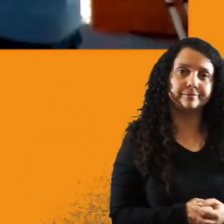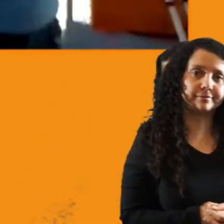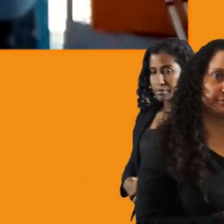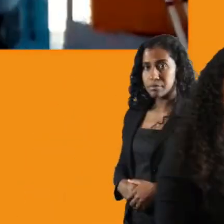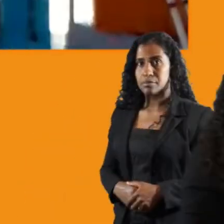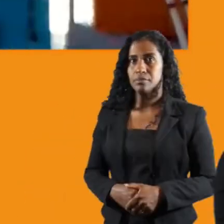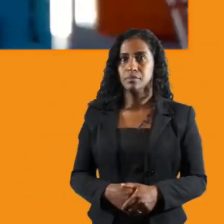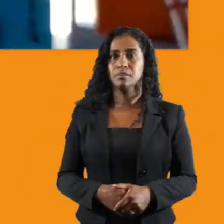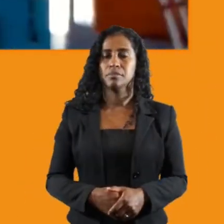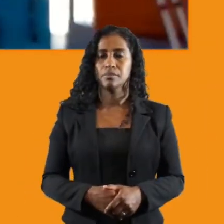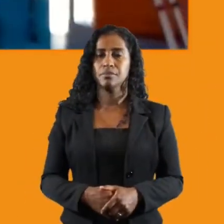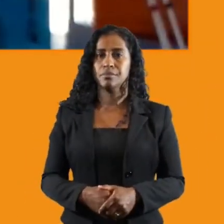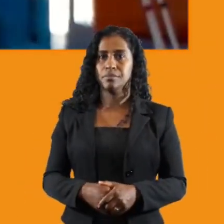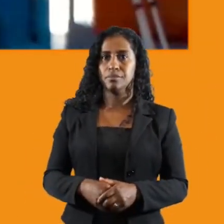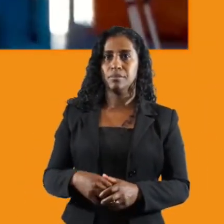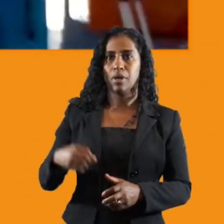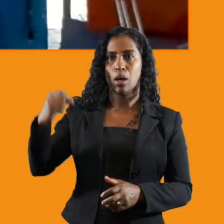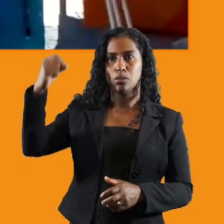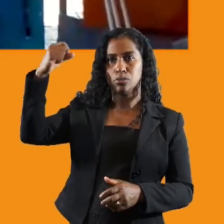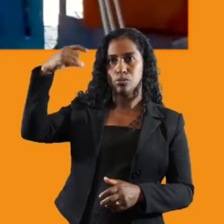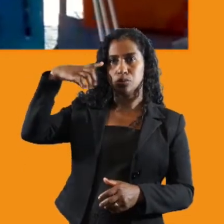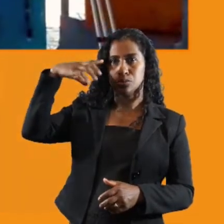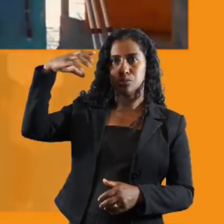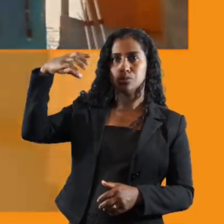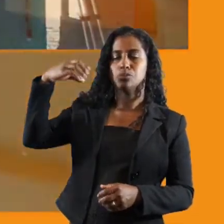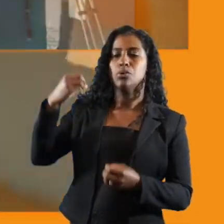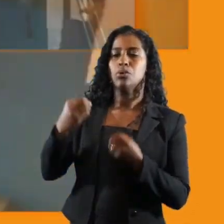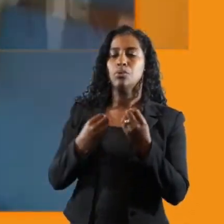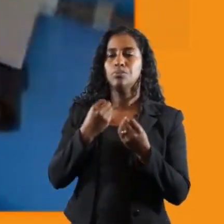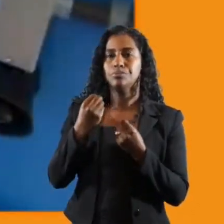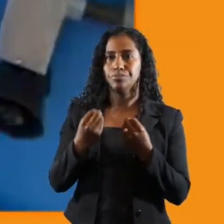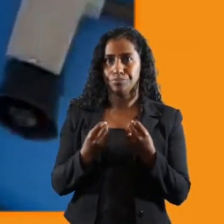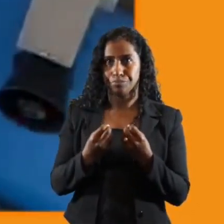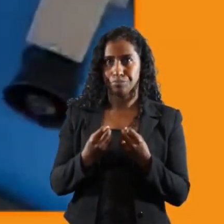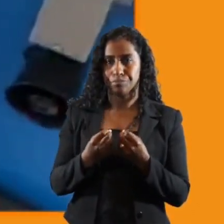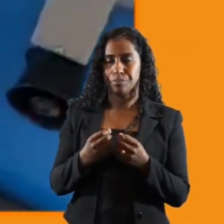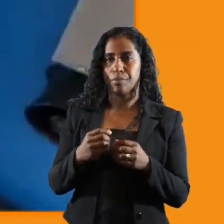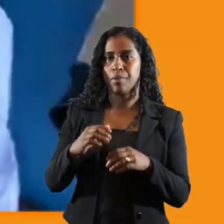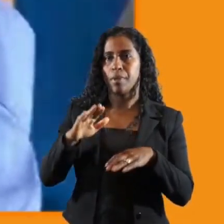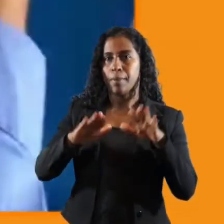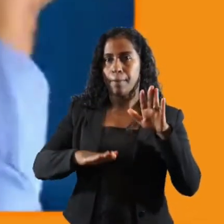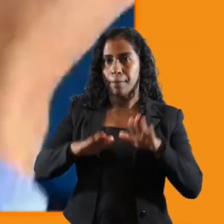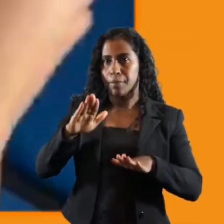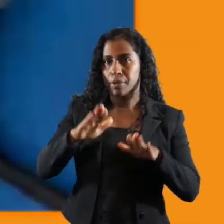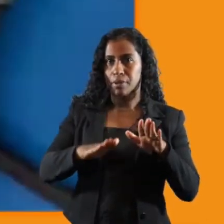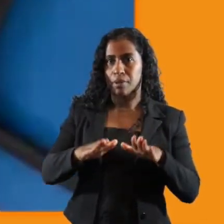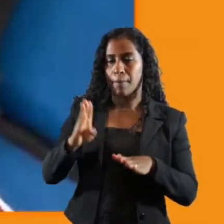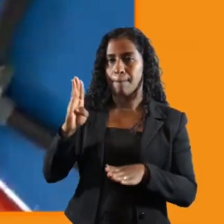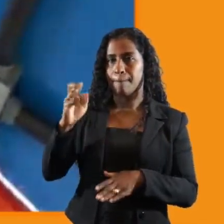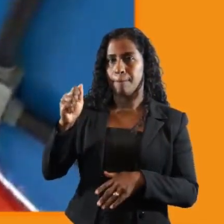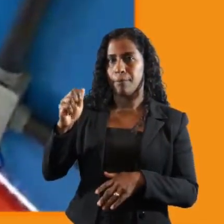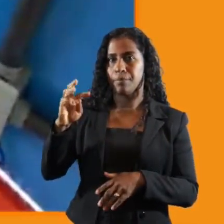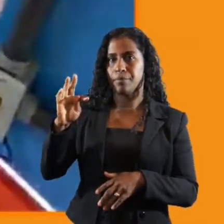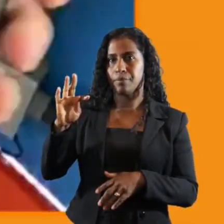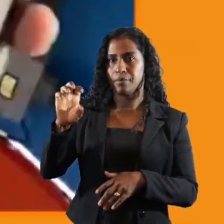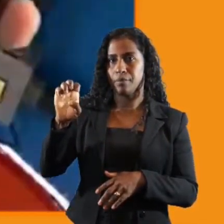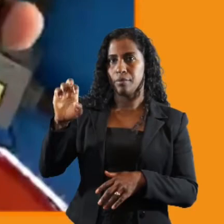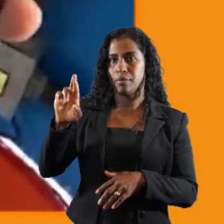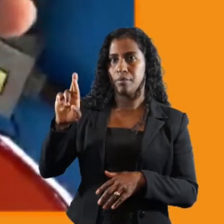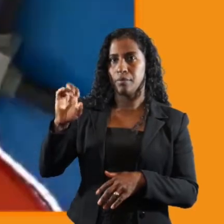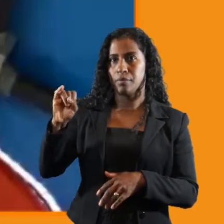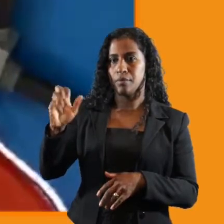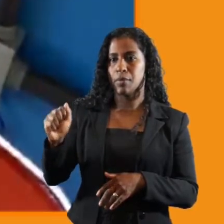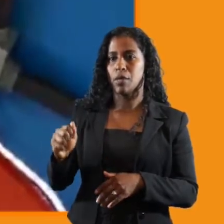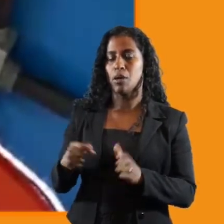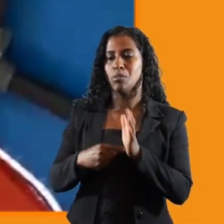à bateria. Então, dependendo do que você quer ligar, vamos focar lá no celular, né? Olha. Mostrar carregando lá, como você pode